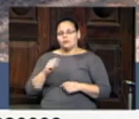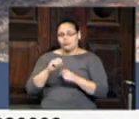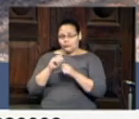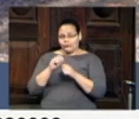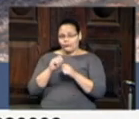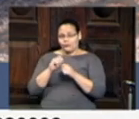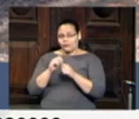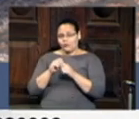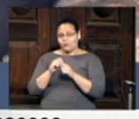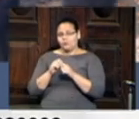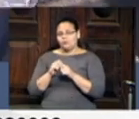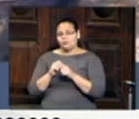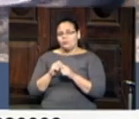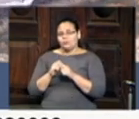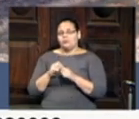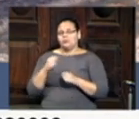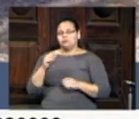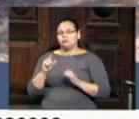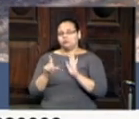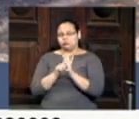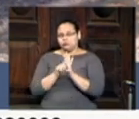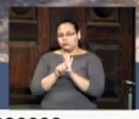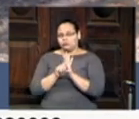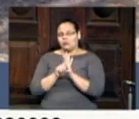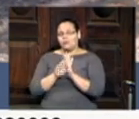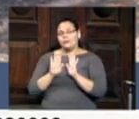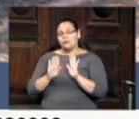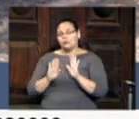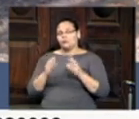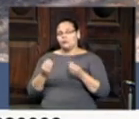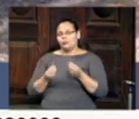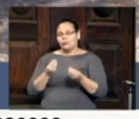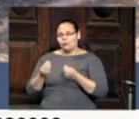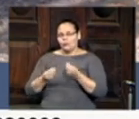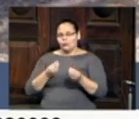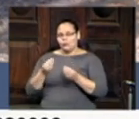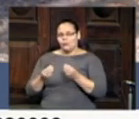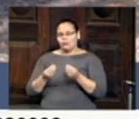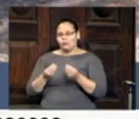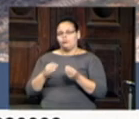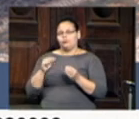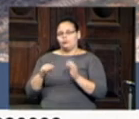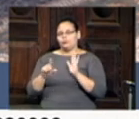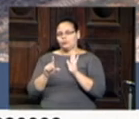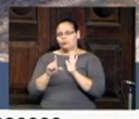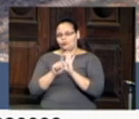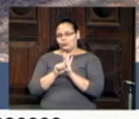feita a indicação legislativa. E como o regimento interno